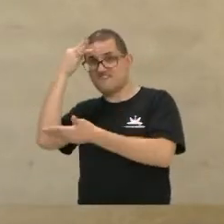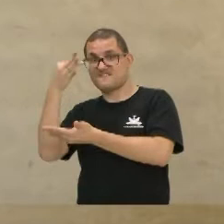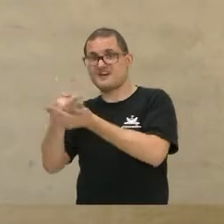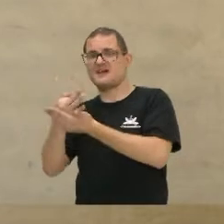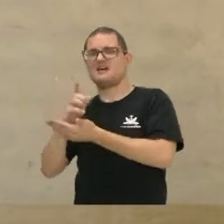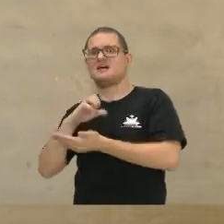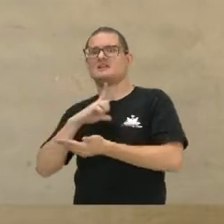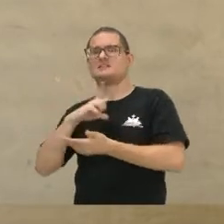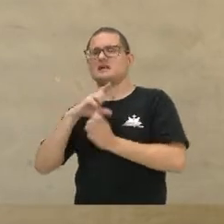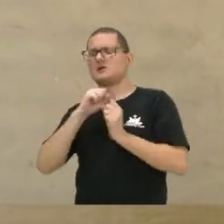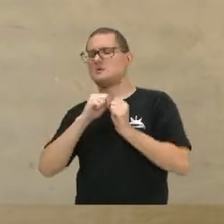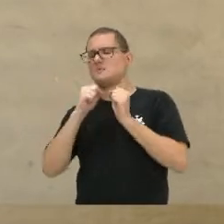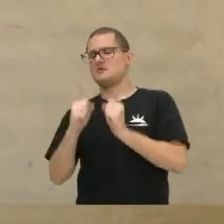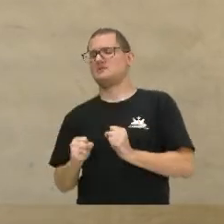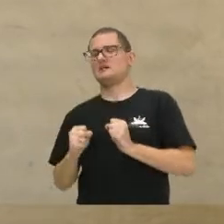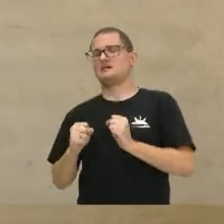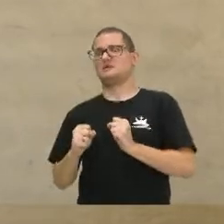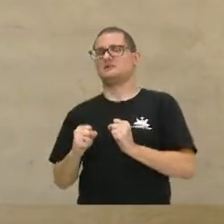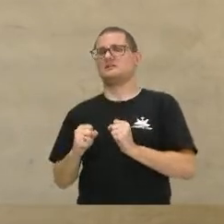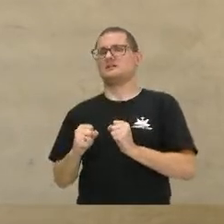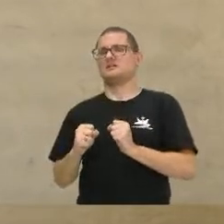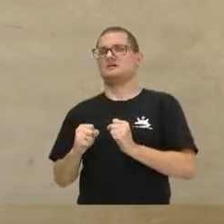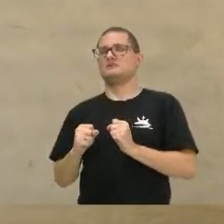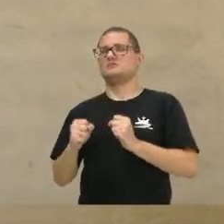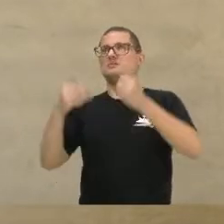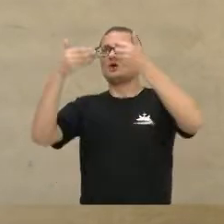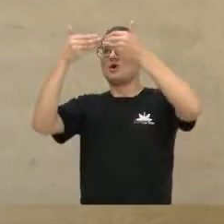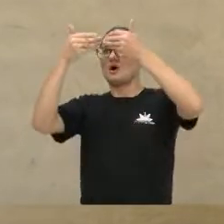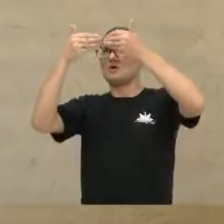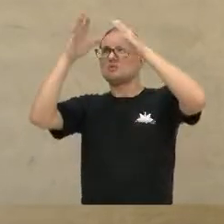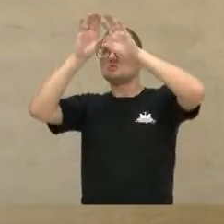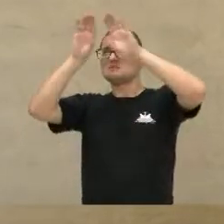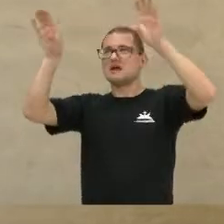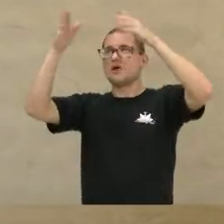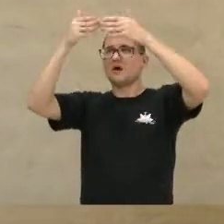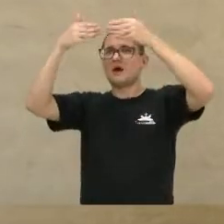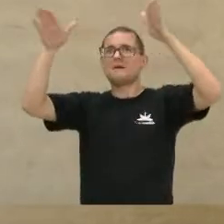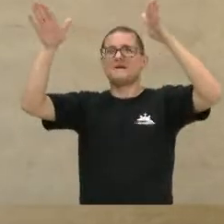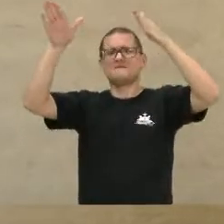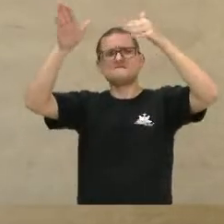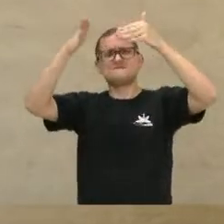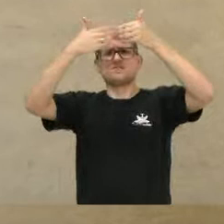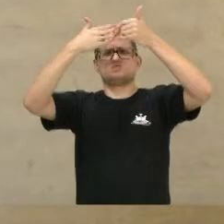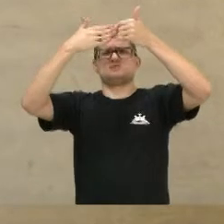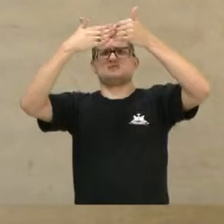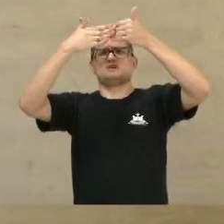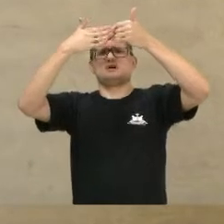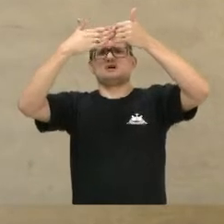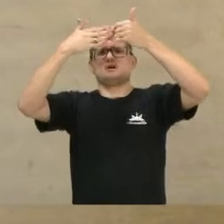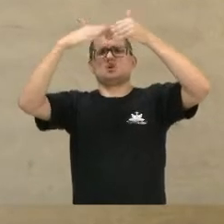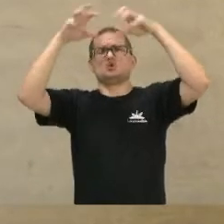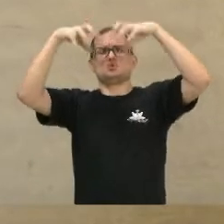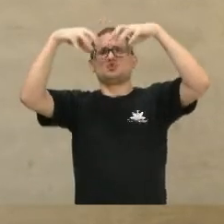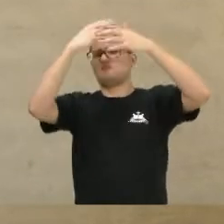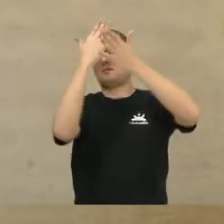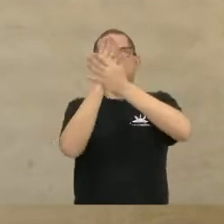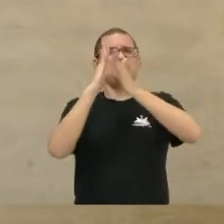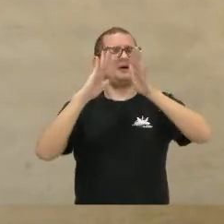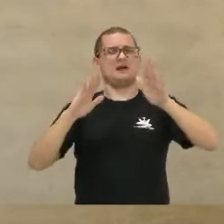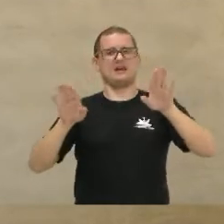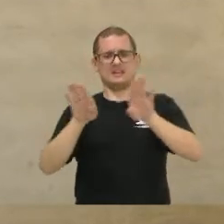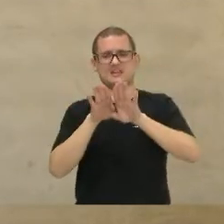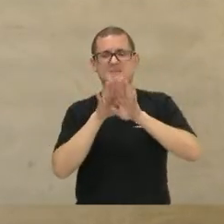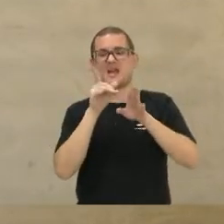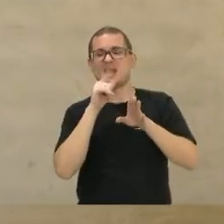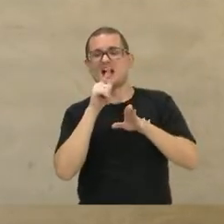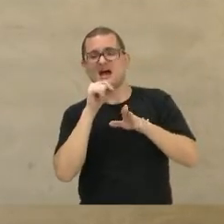chuva durante os dias de sua missão profética tem ainda o poder de transformar as águas em sangue e de ferir